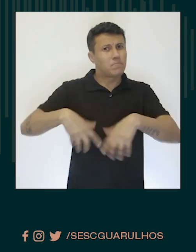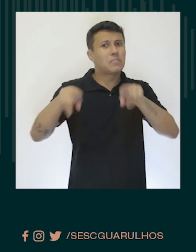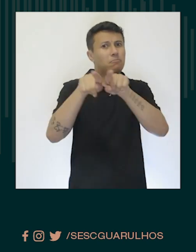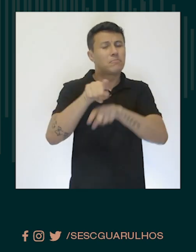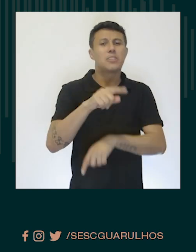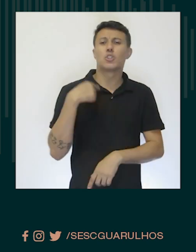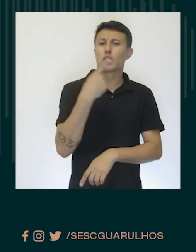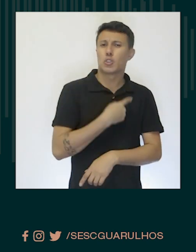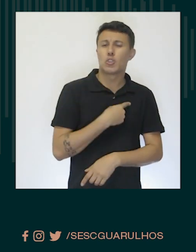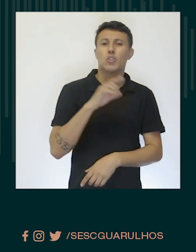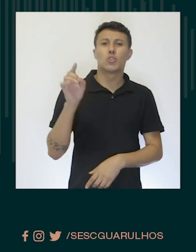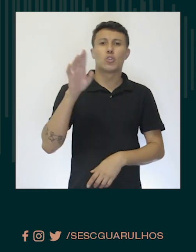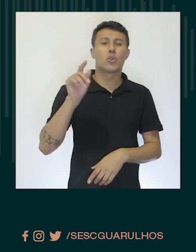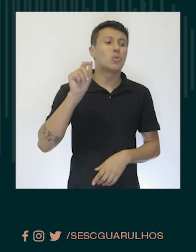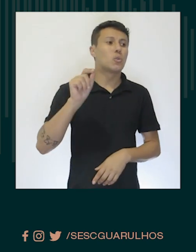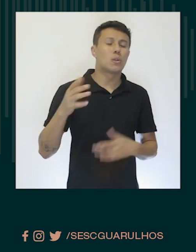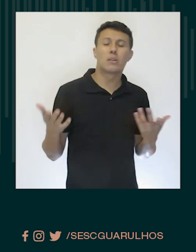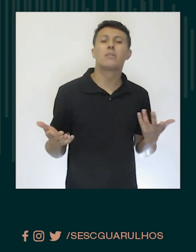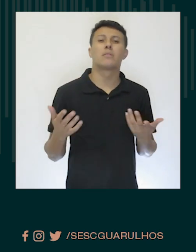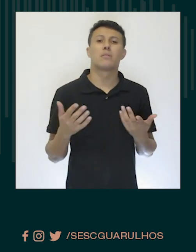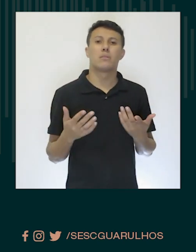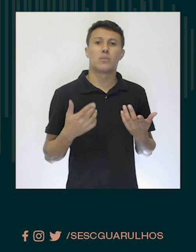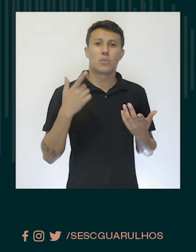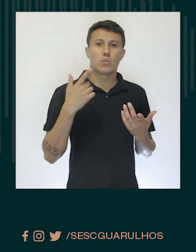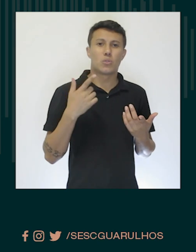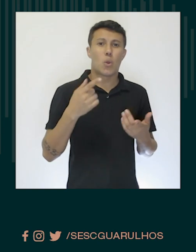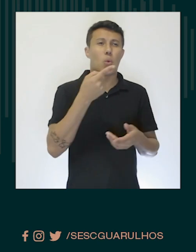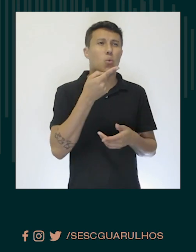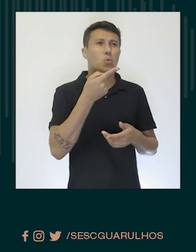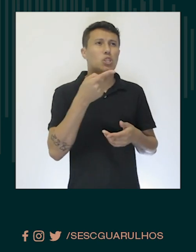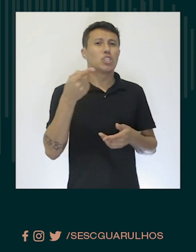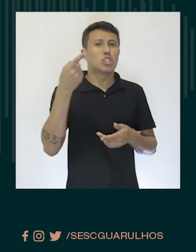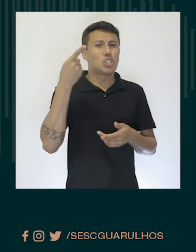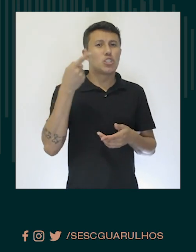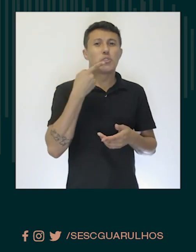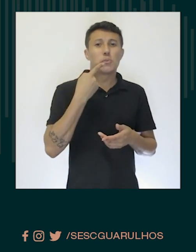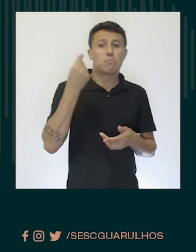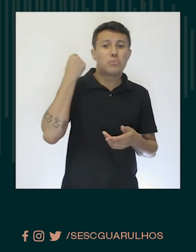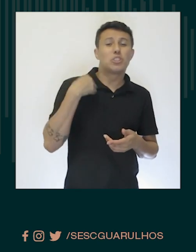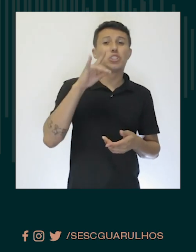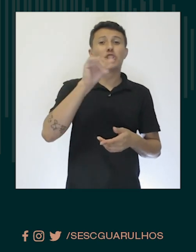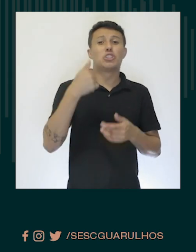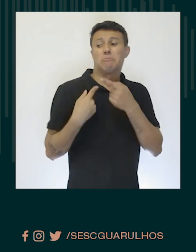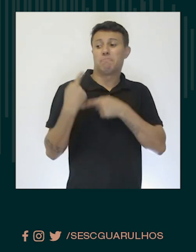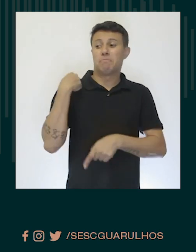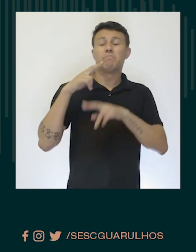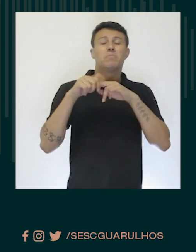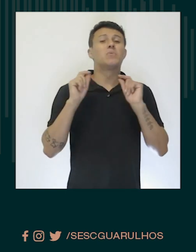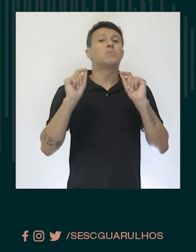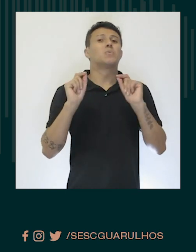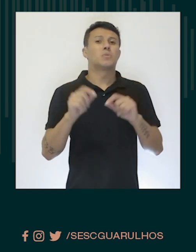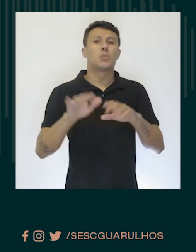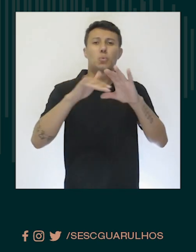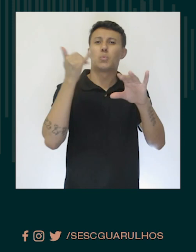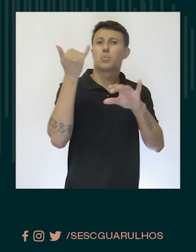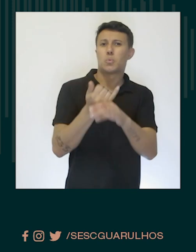ele lançou alguns sons nos últimos dias. Procure lá nas plataformas digitais, no YouTube, o moleque tem uns vídeos loucos.